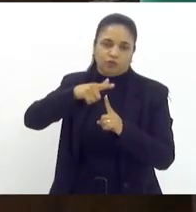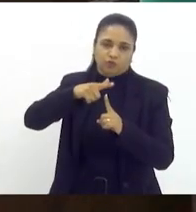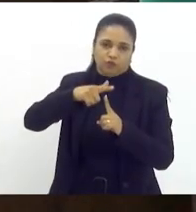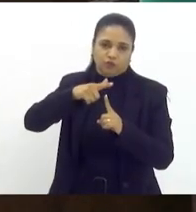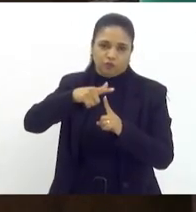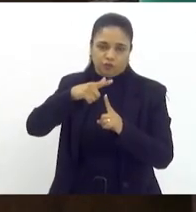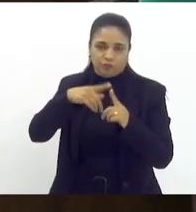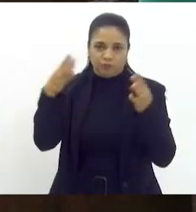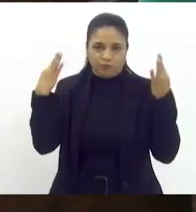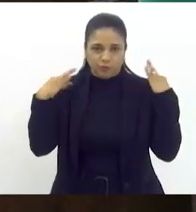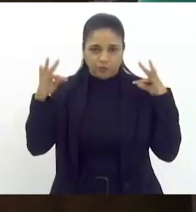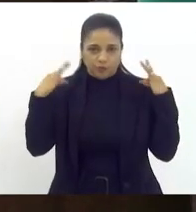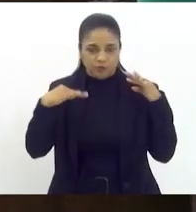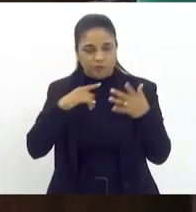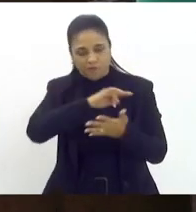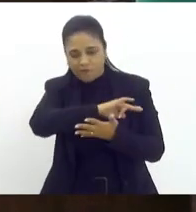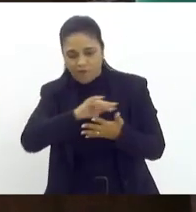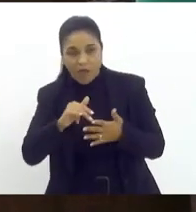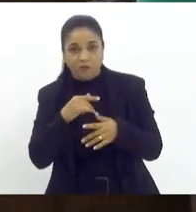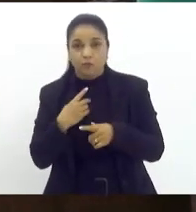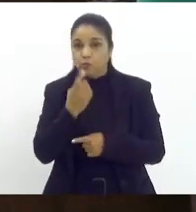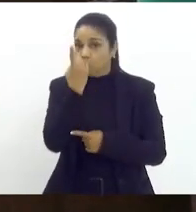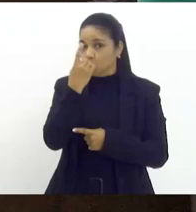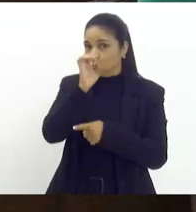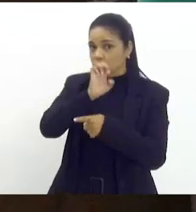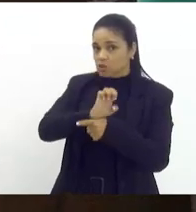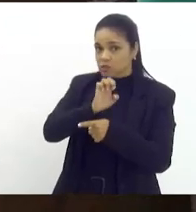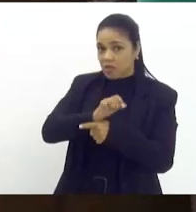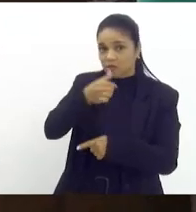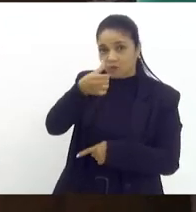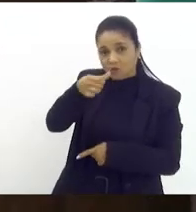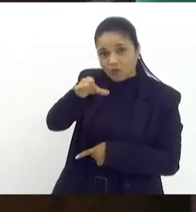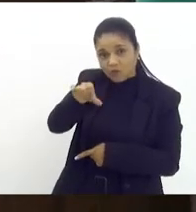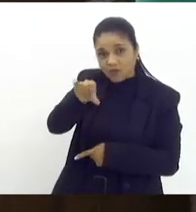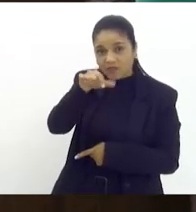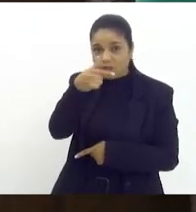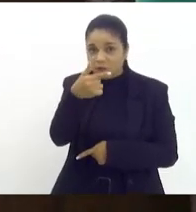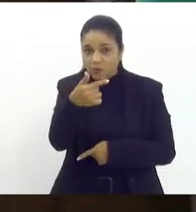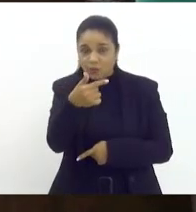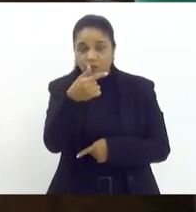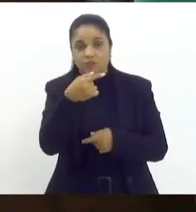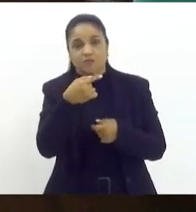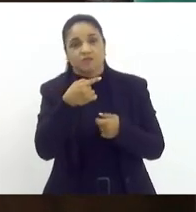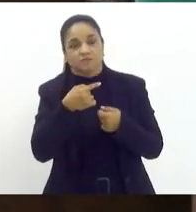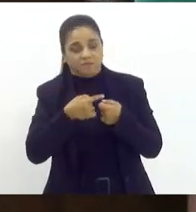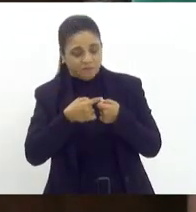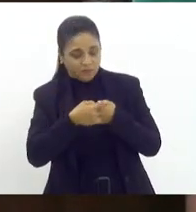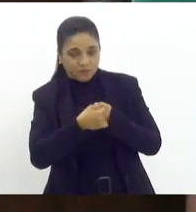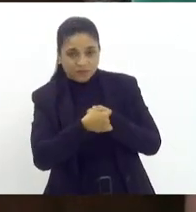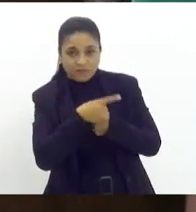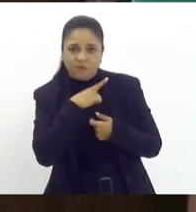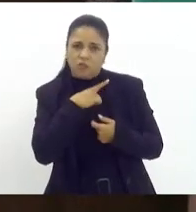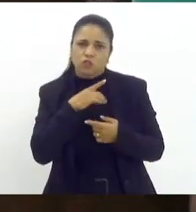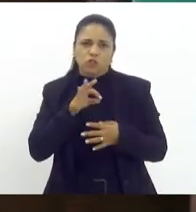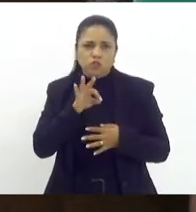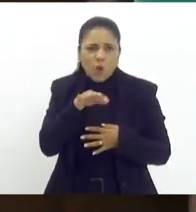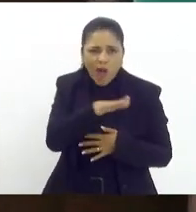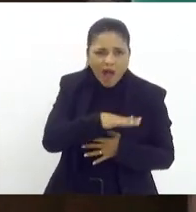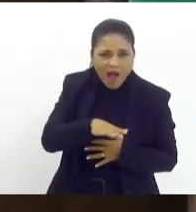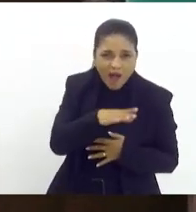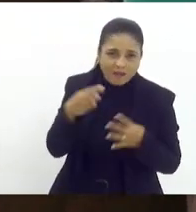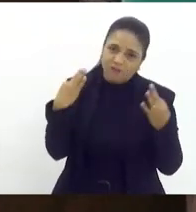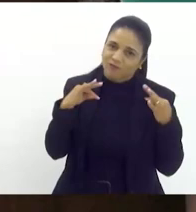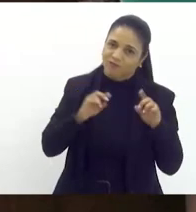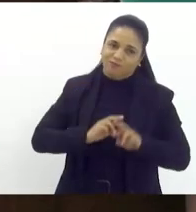um estado de 92 capitais principalmente mas não só na área de turismo então nessa